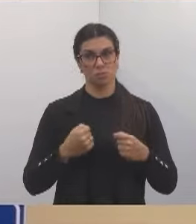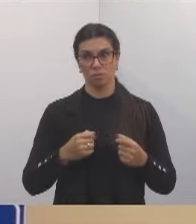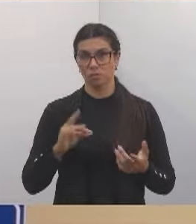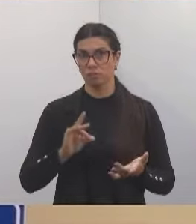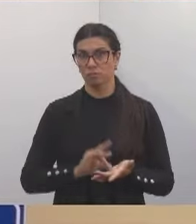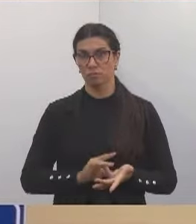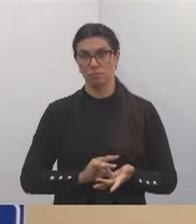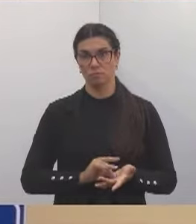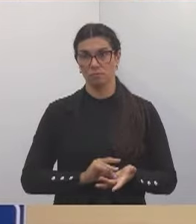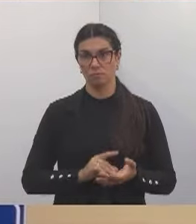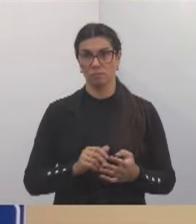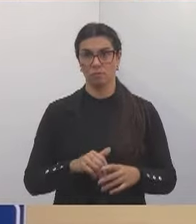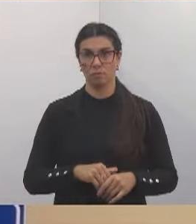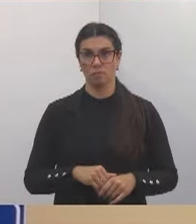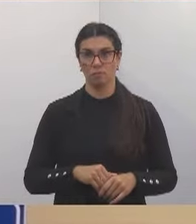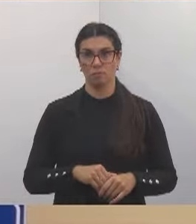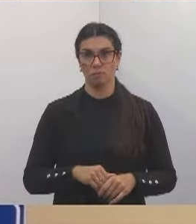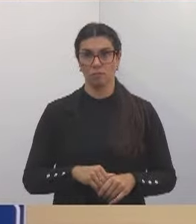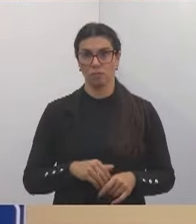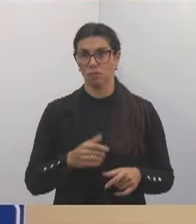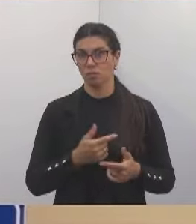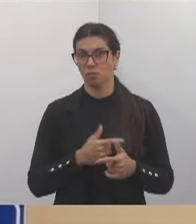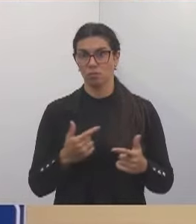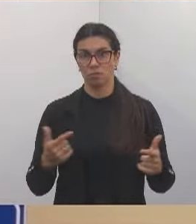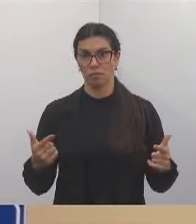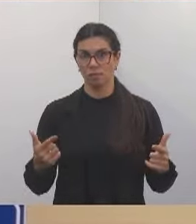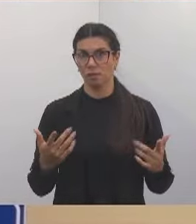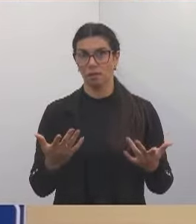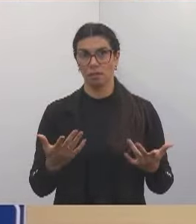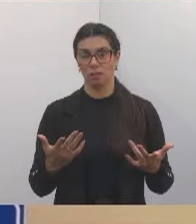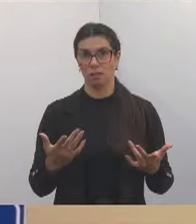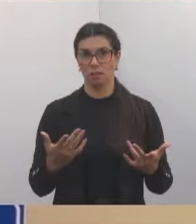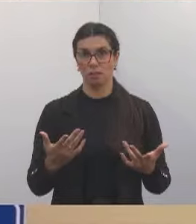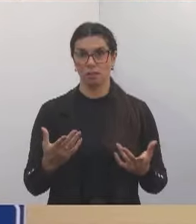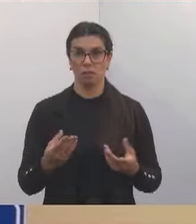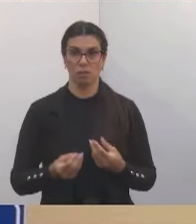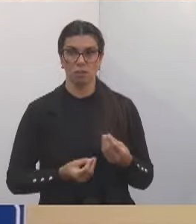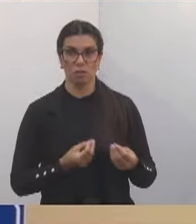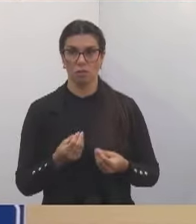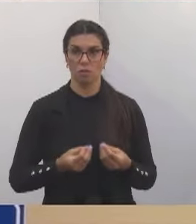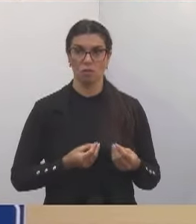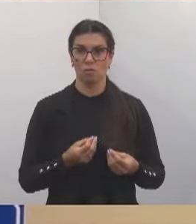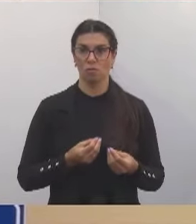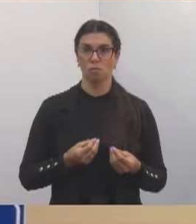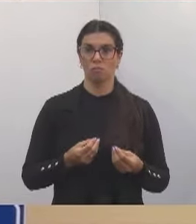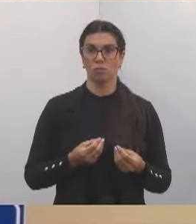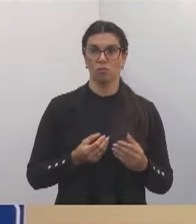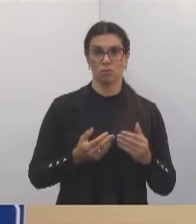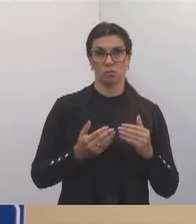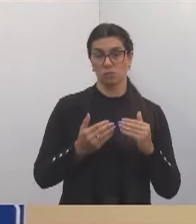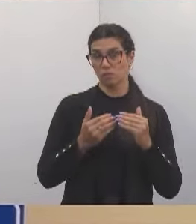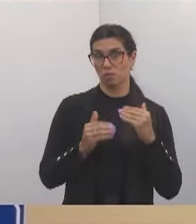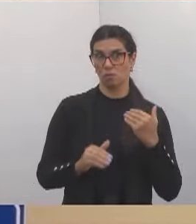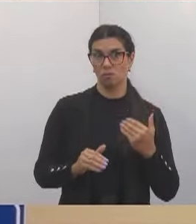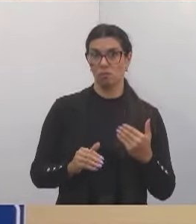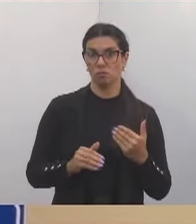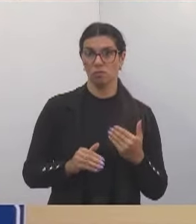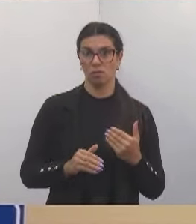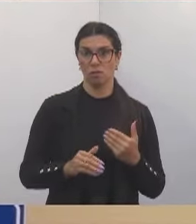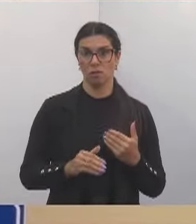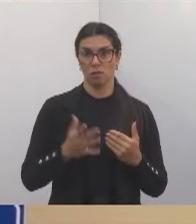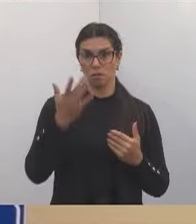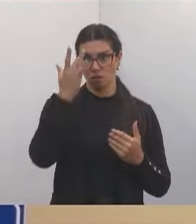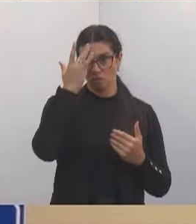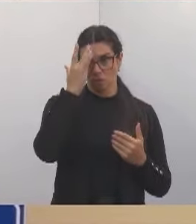minha criação foi assim, não existe o meio certo ou é o errado. Eu acho que é uma situação